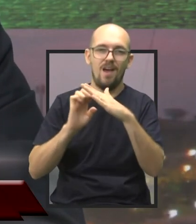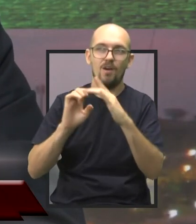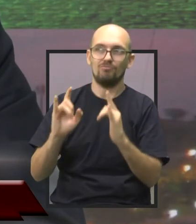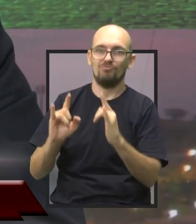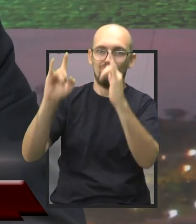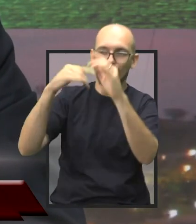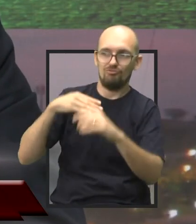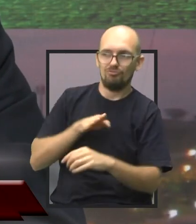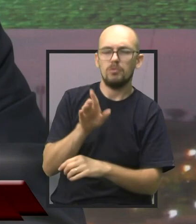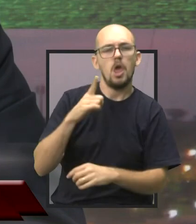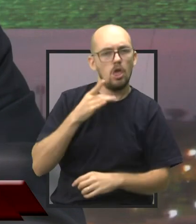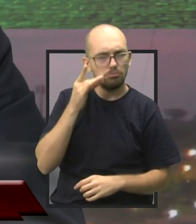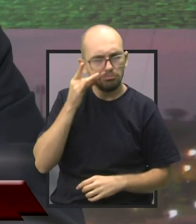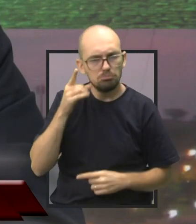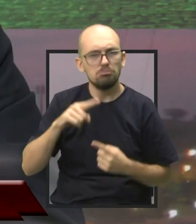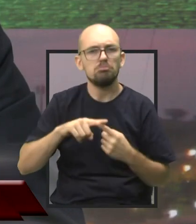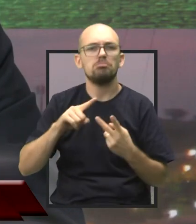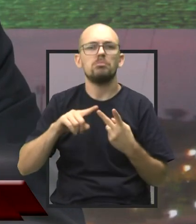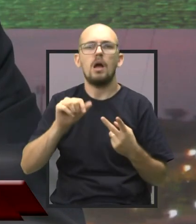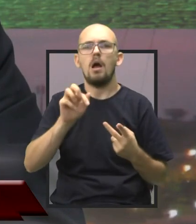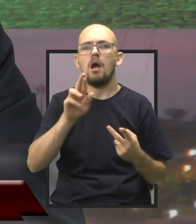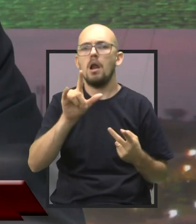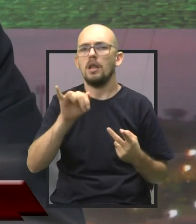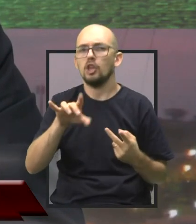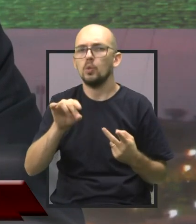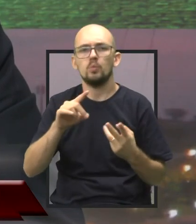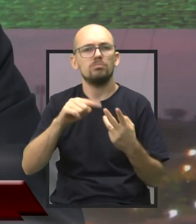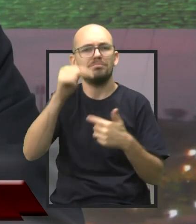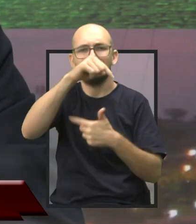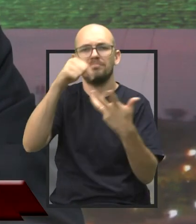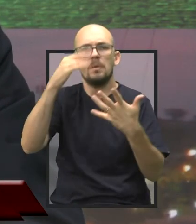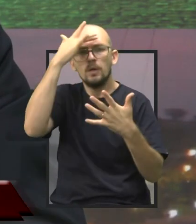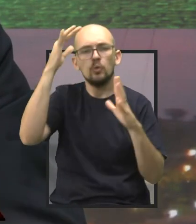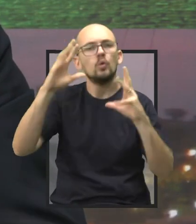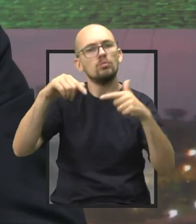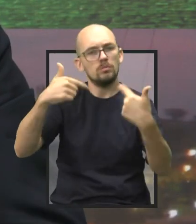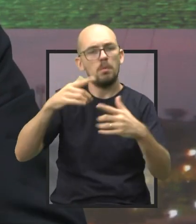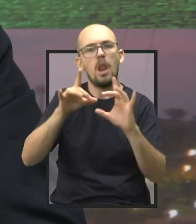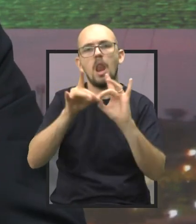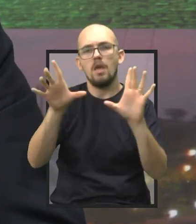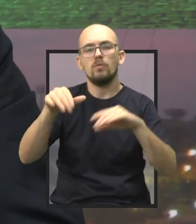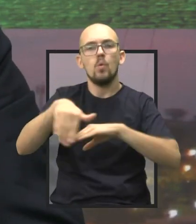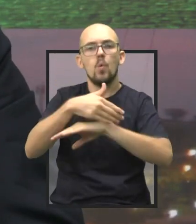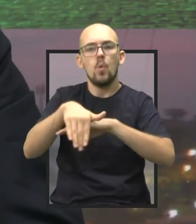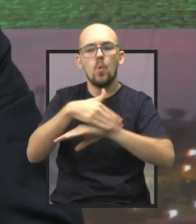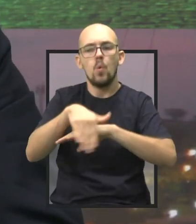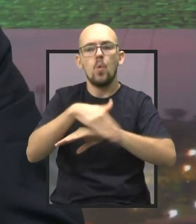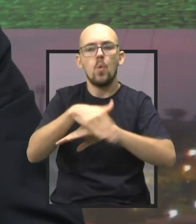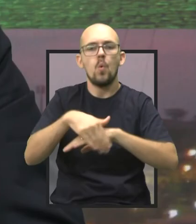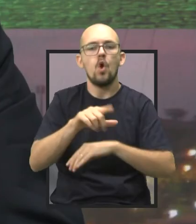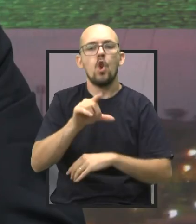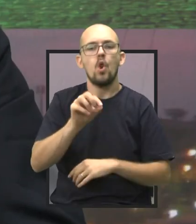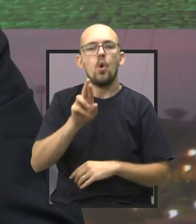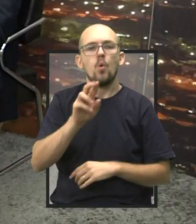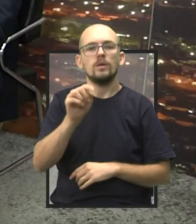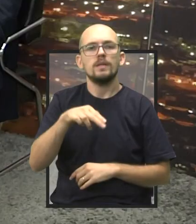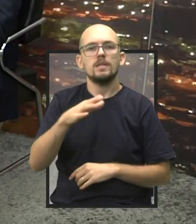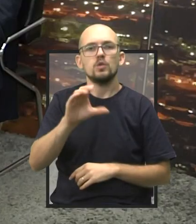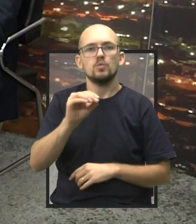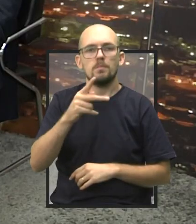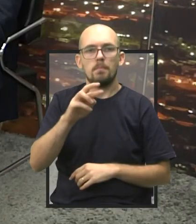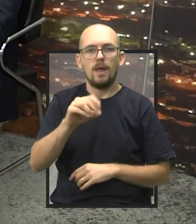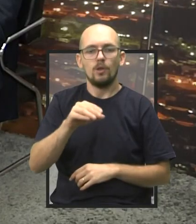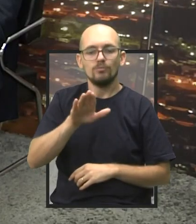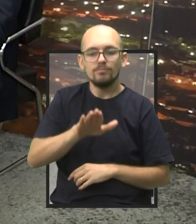eu, Carlinhos, o Regis, toda a minha equipe está lá à disposição da população. Lourenço Prado, 218 Térreo.